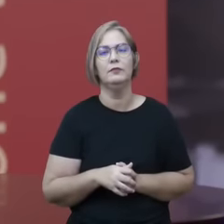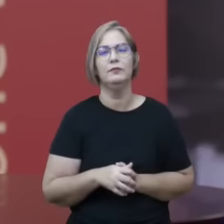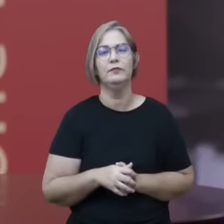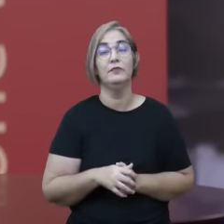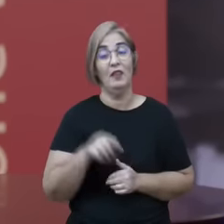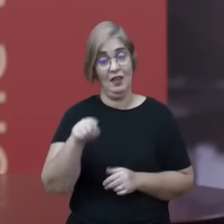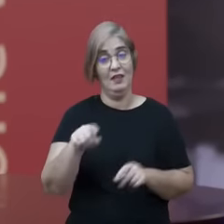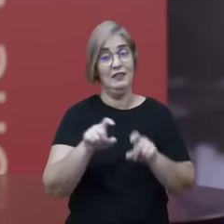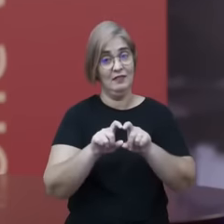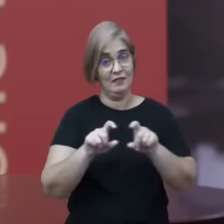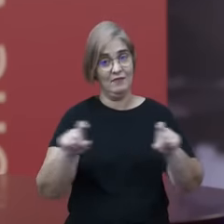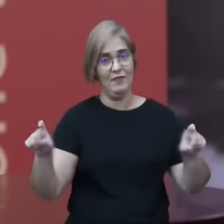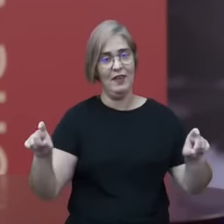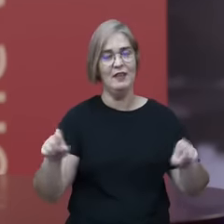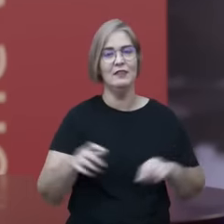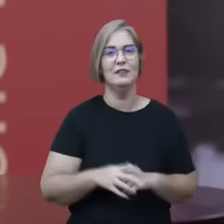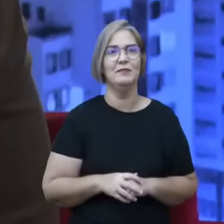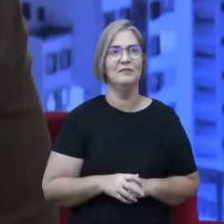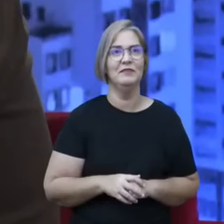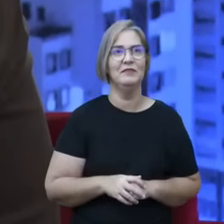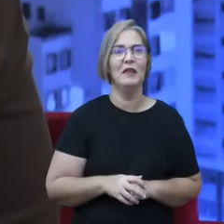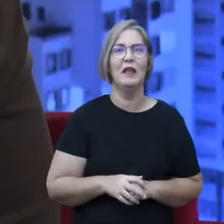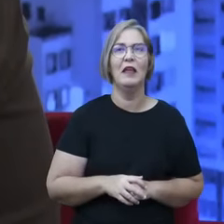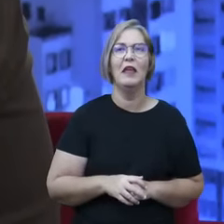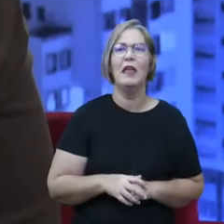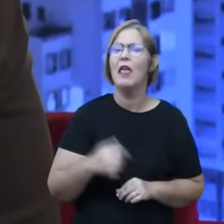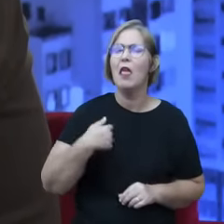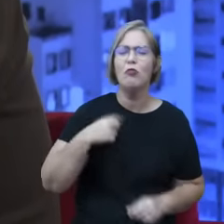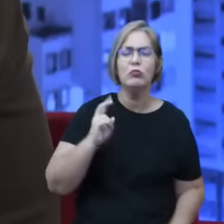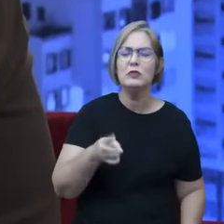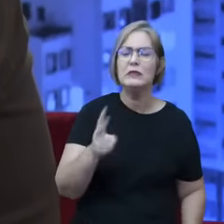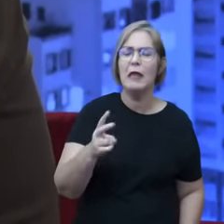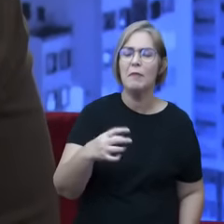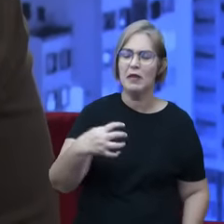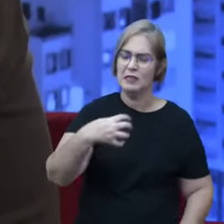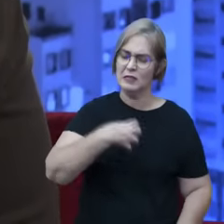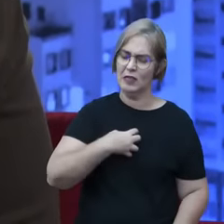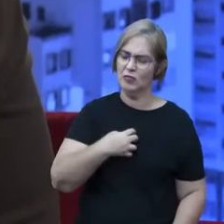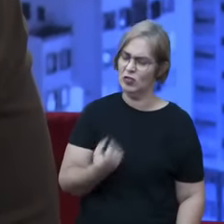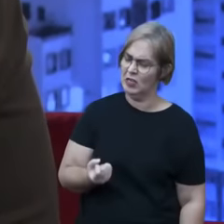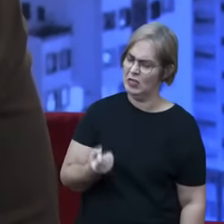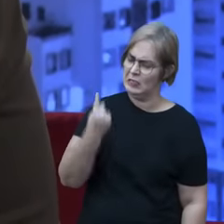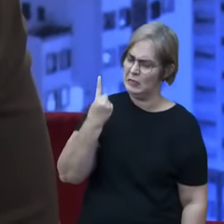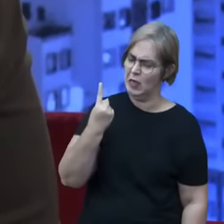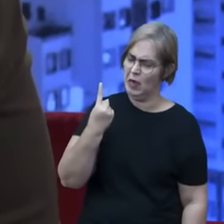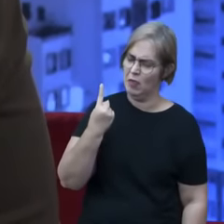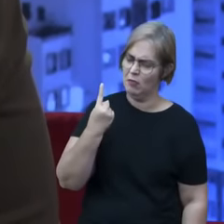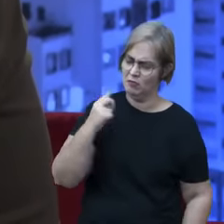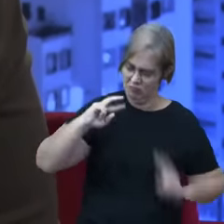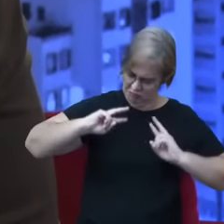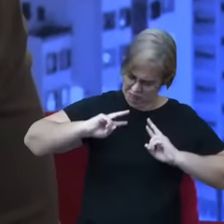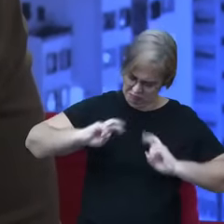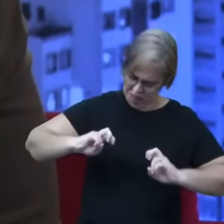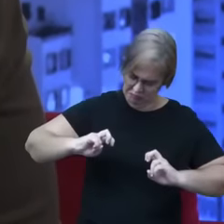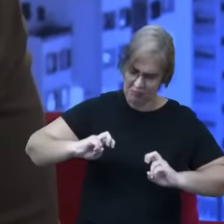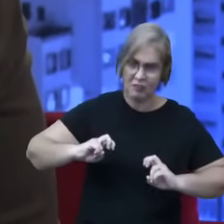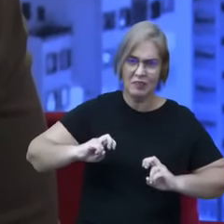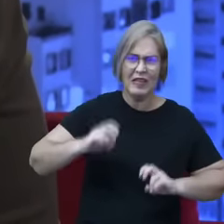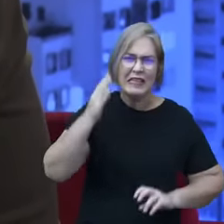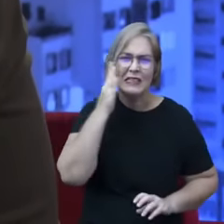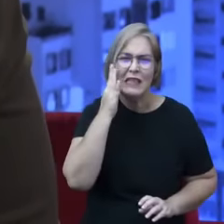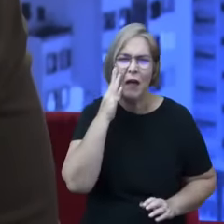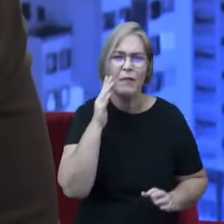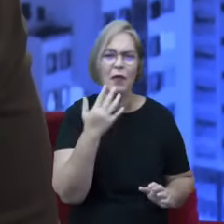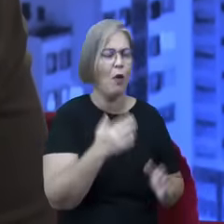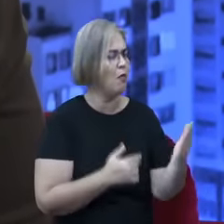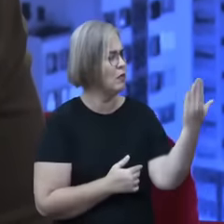Essa frase, para sempre serei estranho a mim mesmo, não é? Justamente quando o Cami diz, quando nós nos olhamos no espelho ou